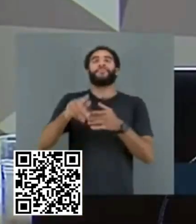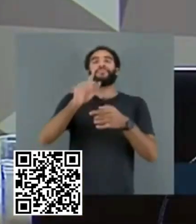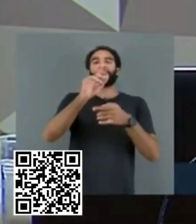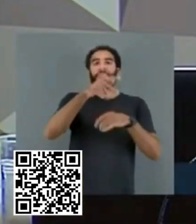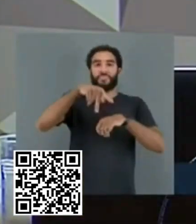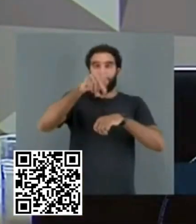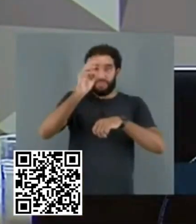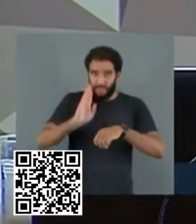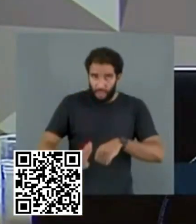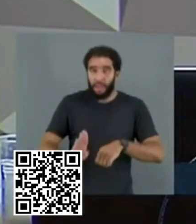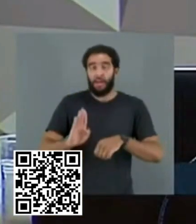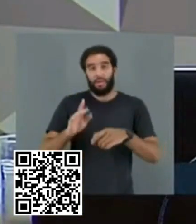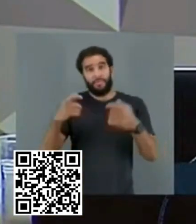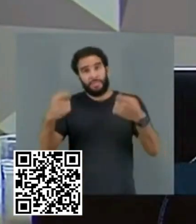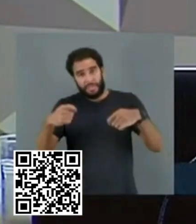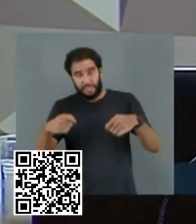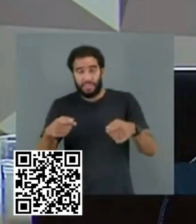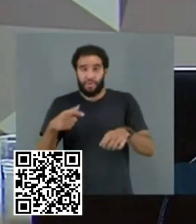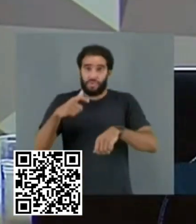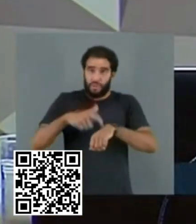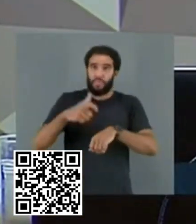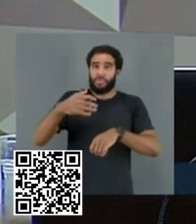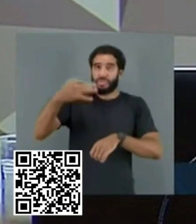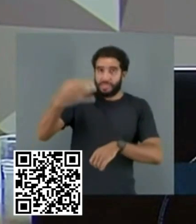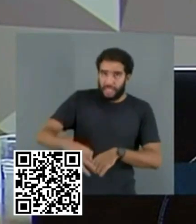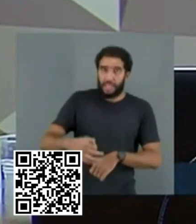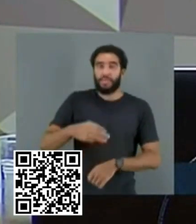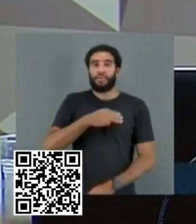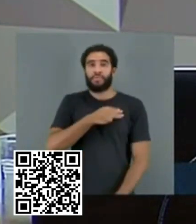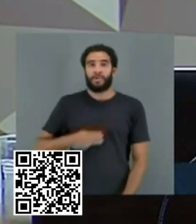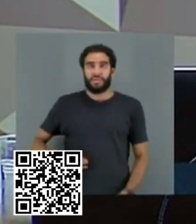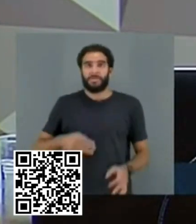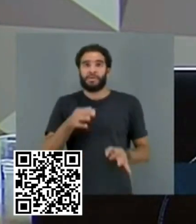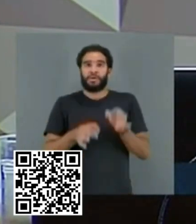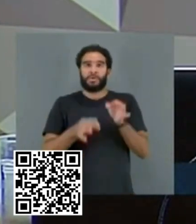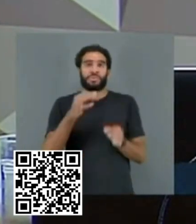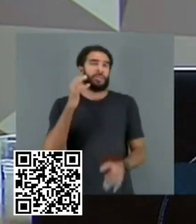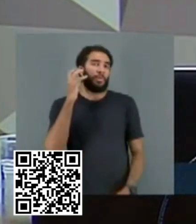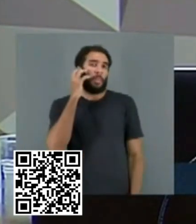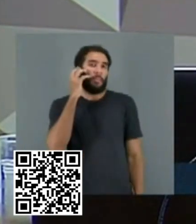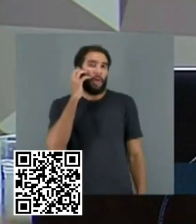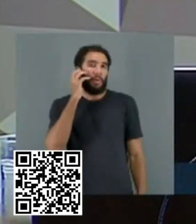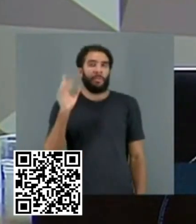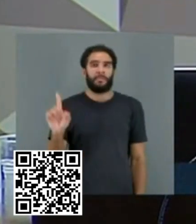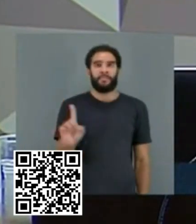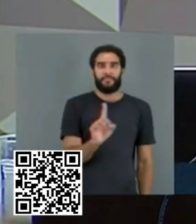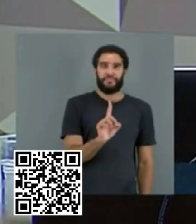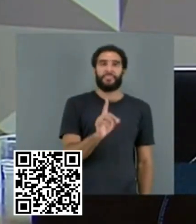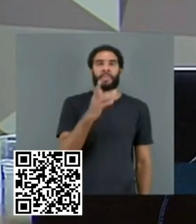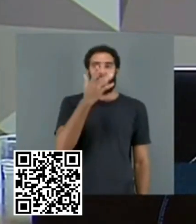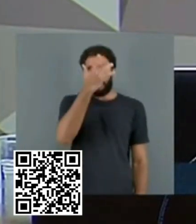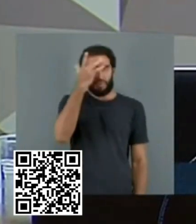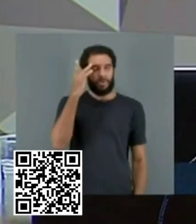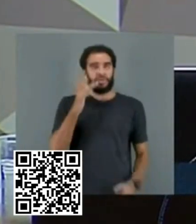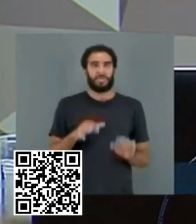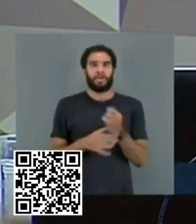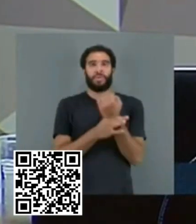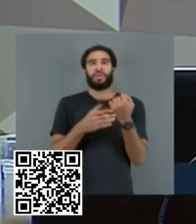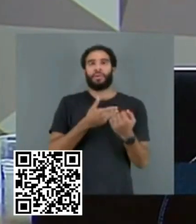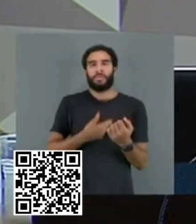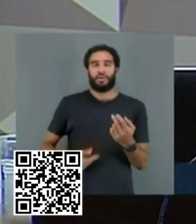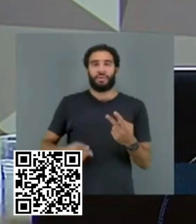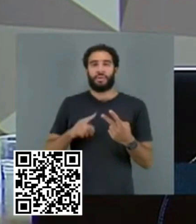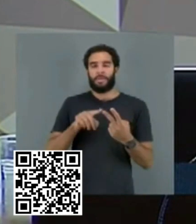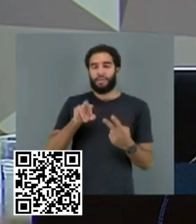será necessário ouvir, no momento adequado, o ministro da Justiça, Flávio Dino, o então interventor da Segurança Pública do Distrito Federal, Ricardo